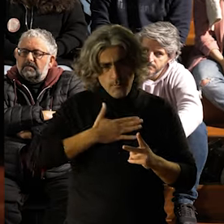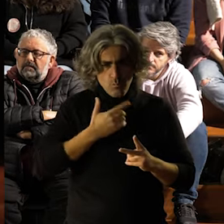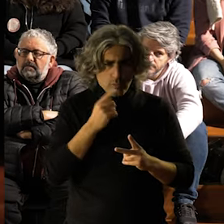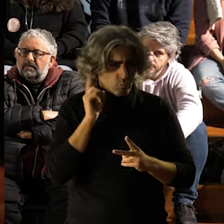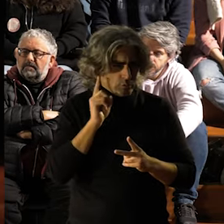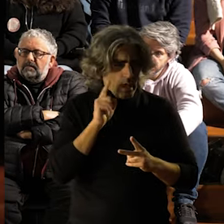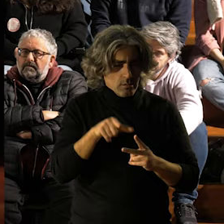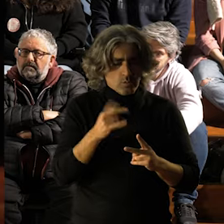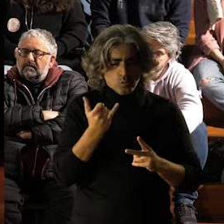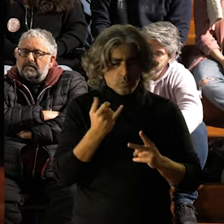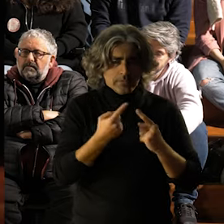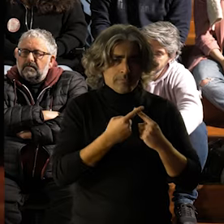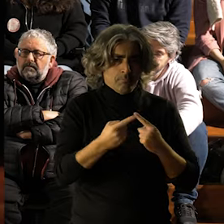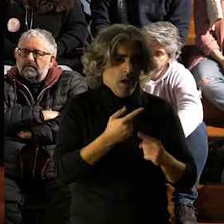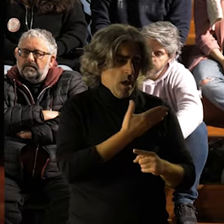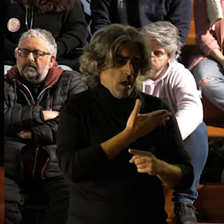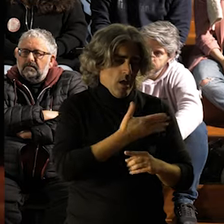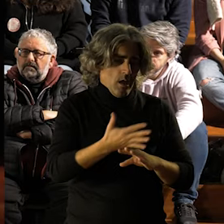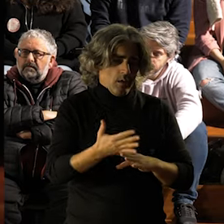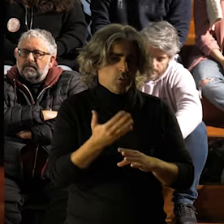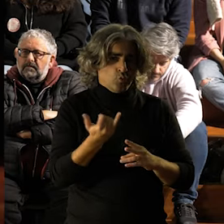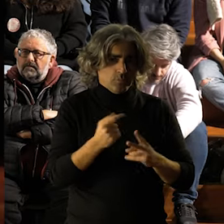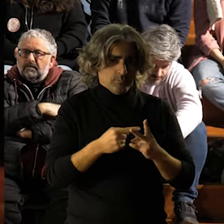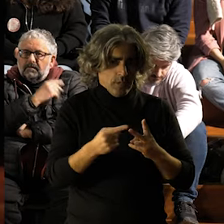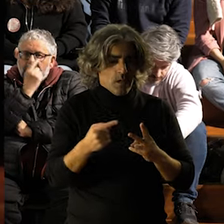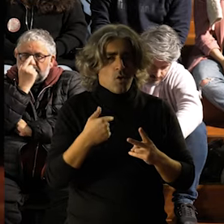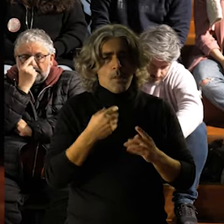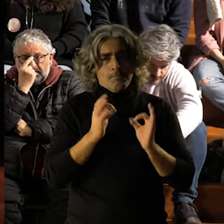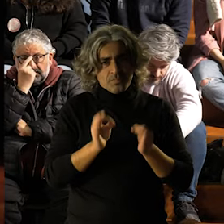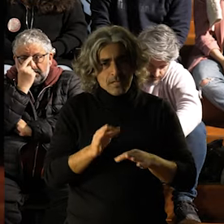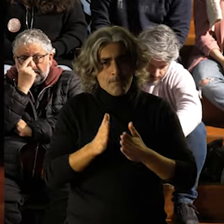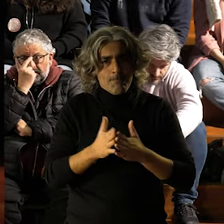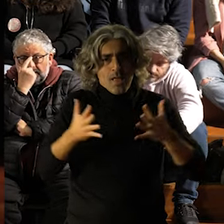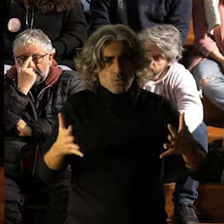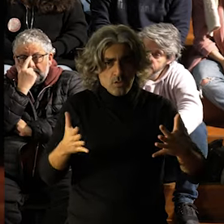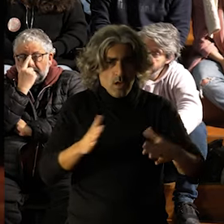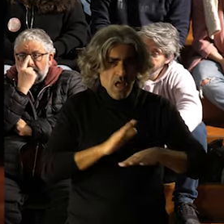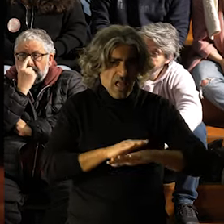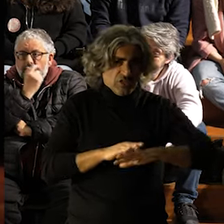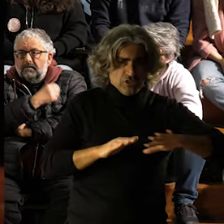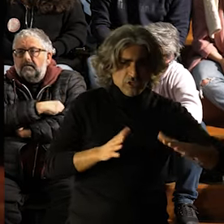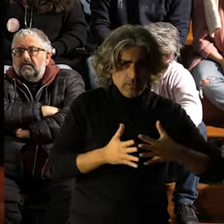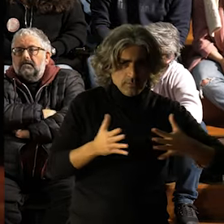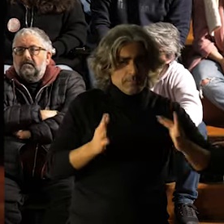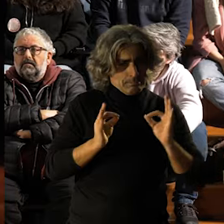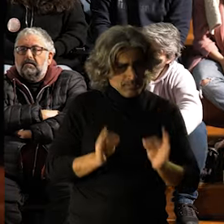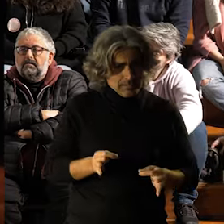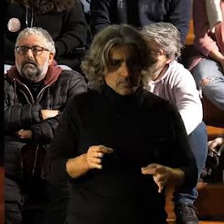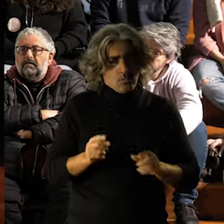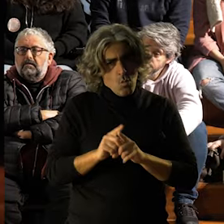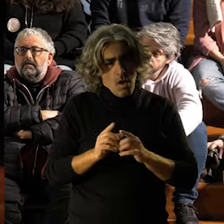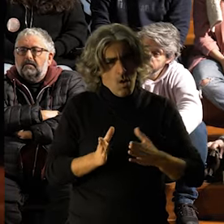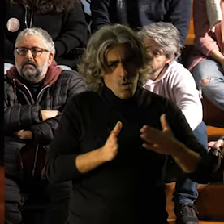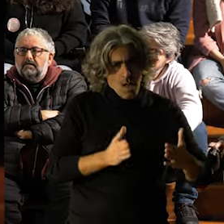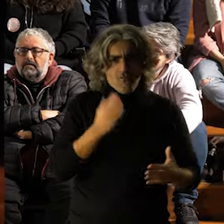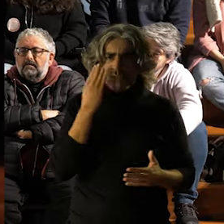última semana. Nós precisamos de uma maioria à esquerda. Precisamos de uma maioria à esquerda que assuma ao lado, que não